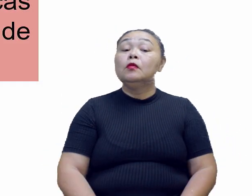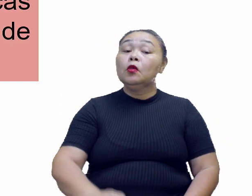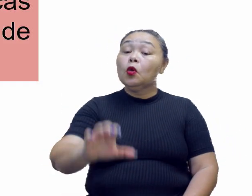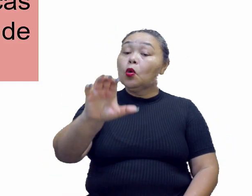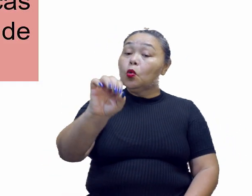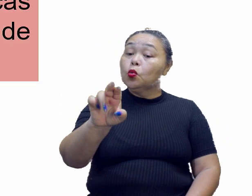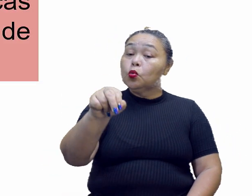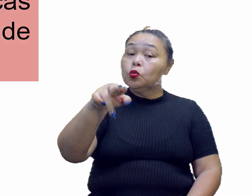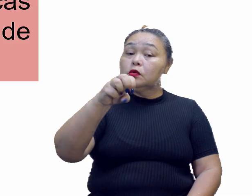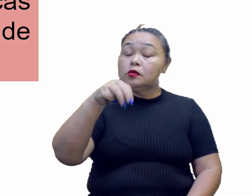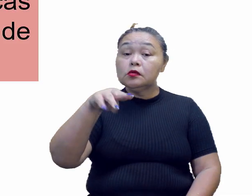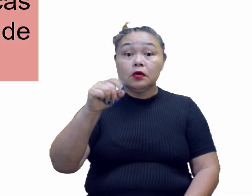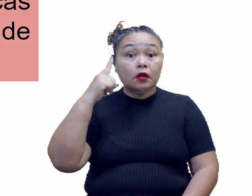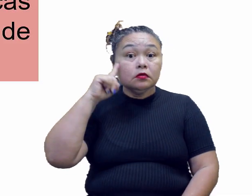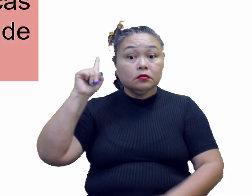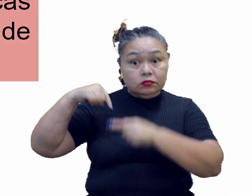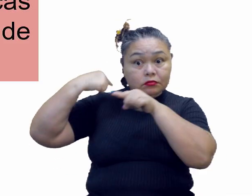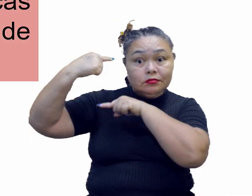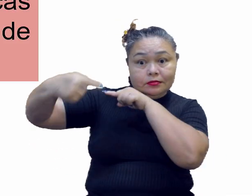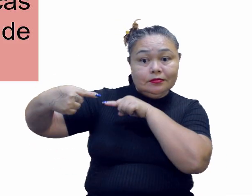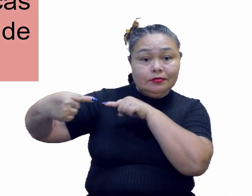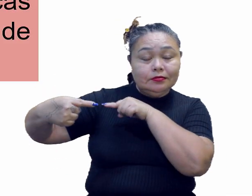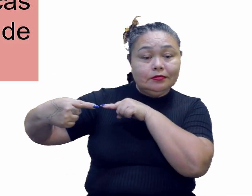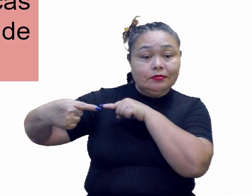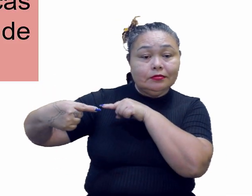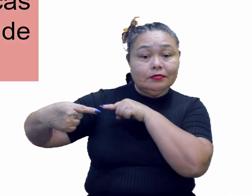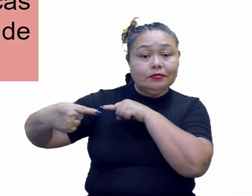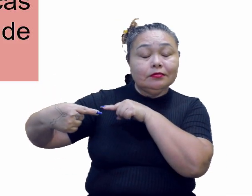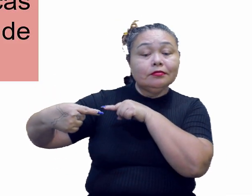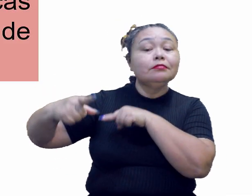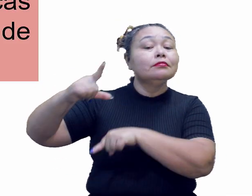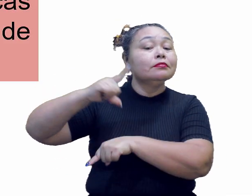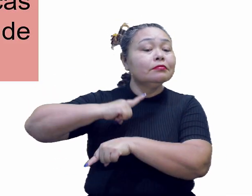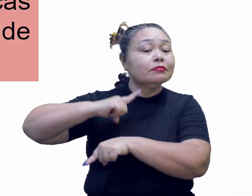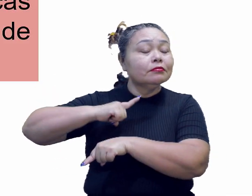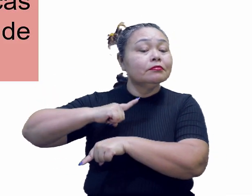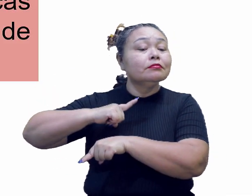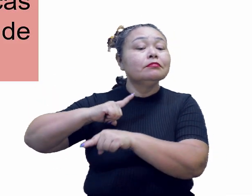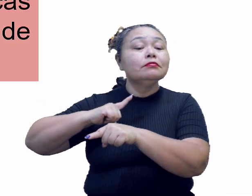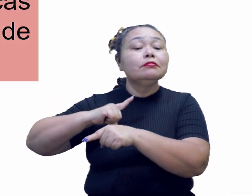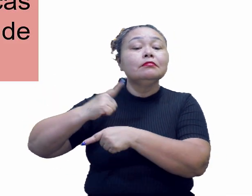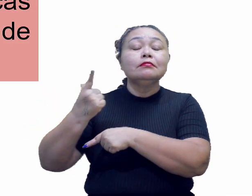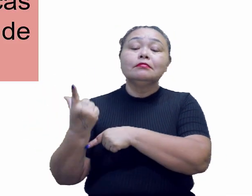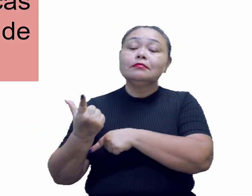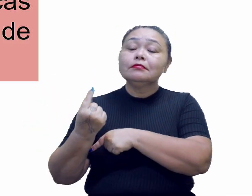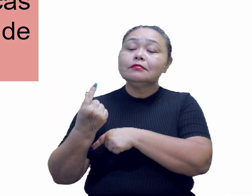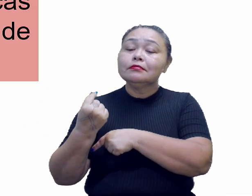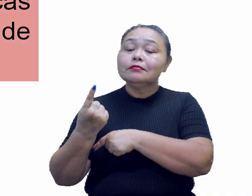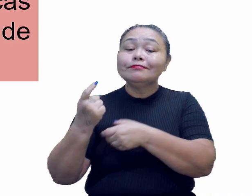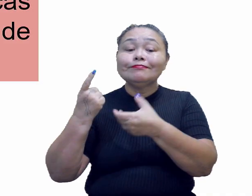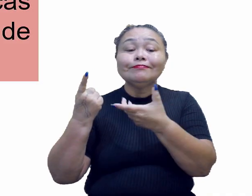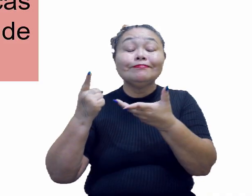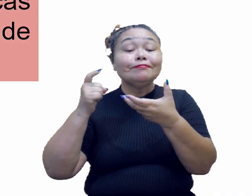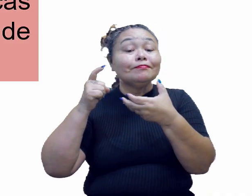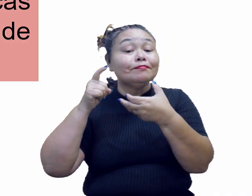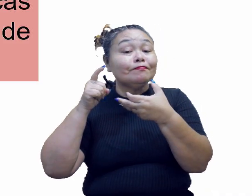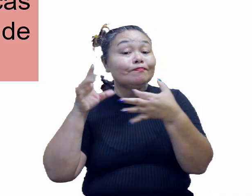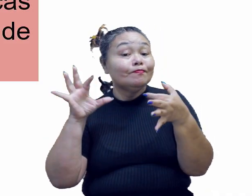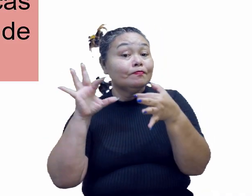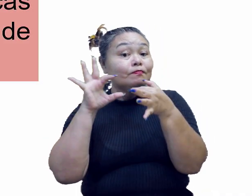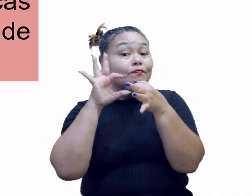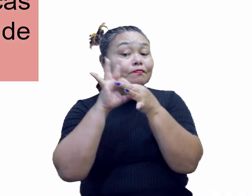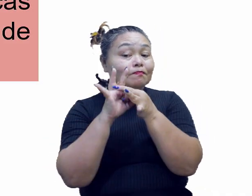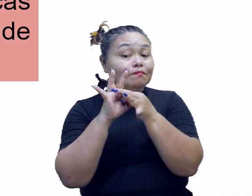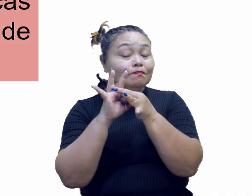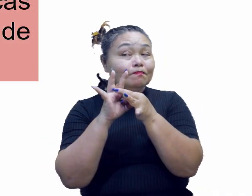O colonialismo, olha a herança do colonialismo, havia deixado economias